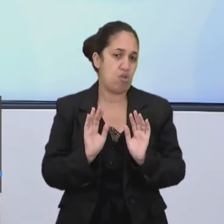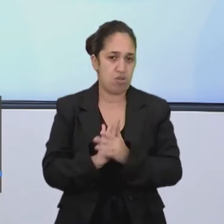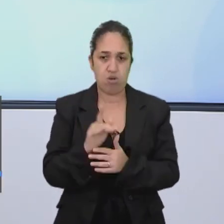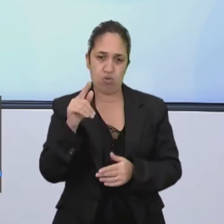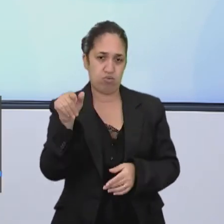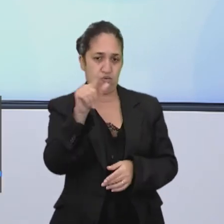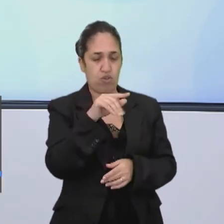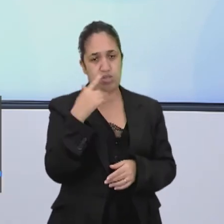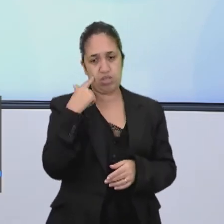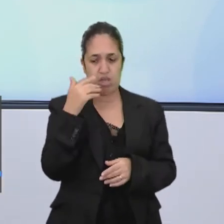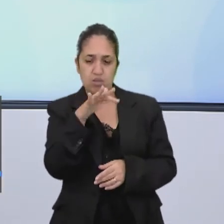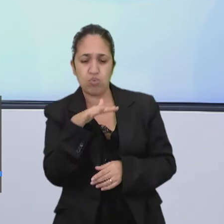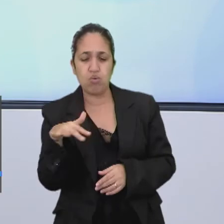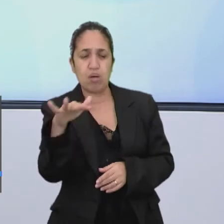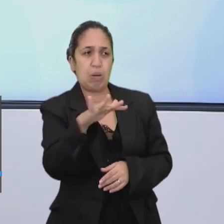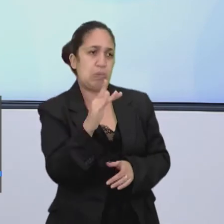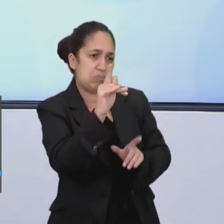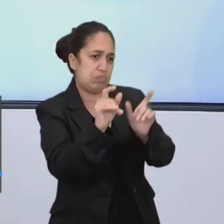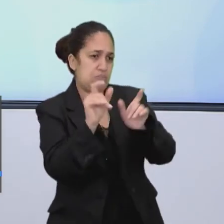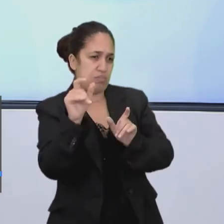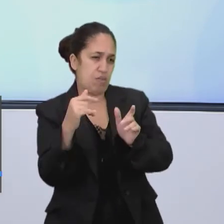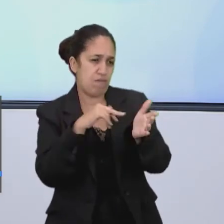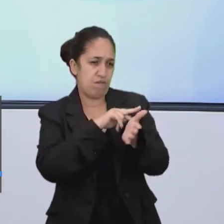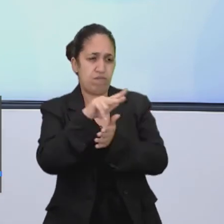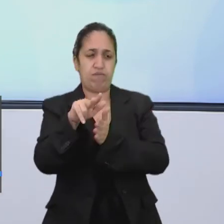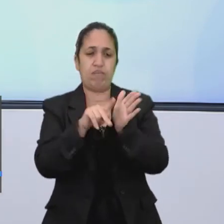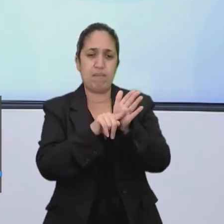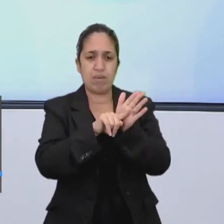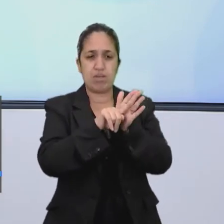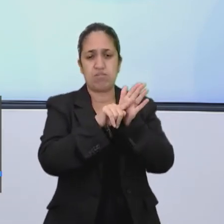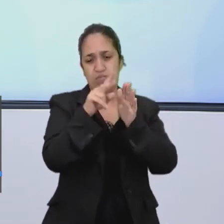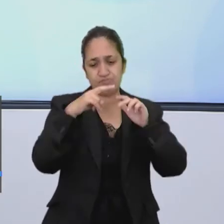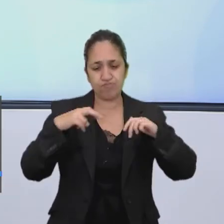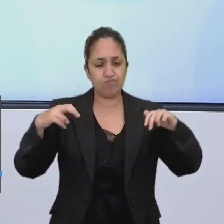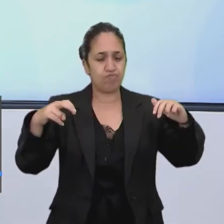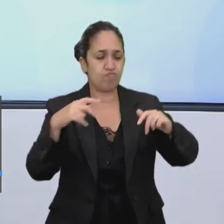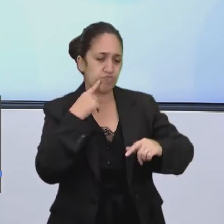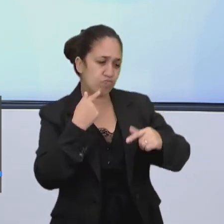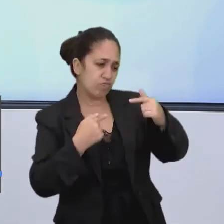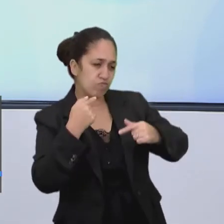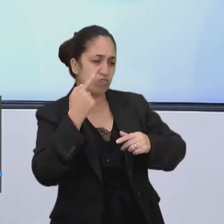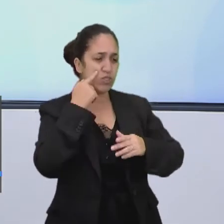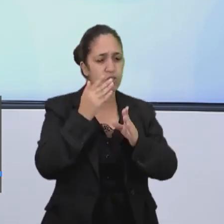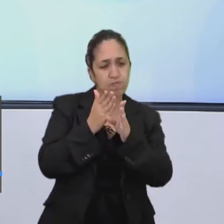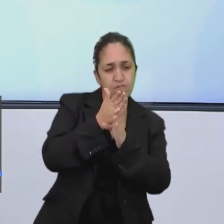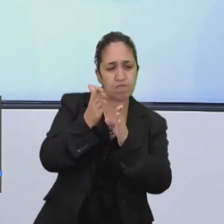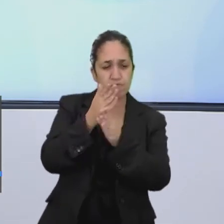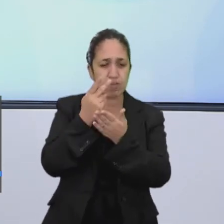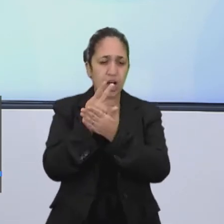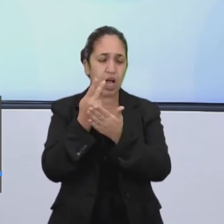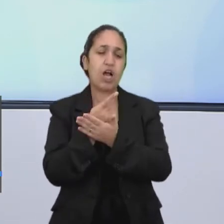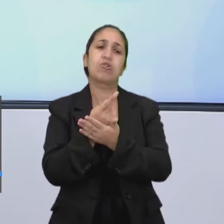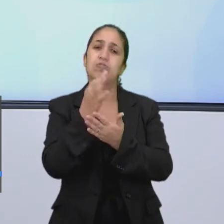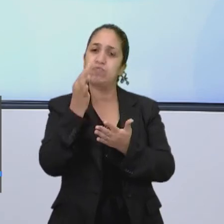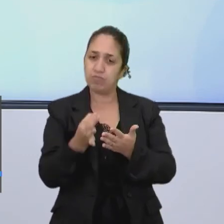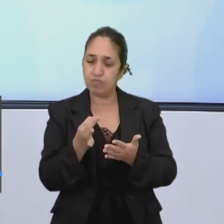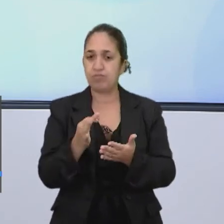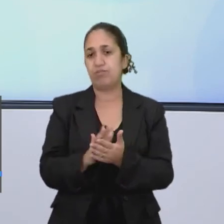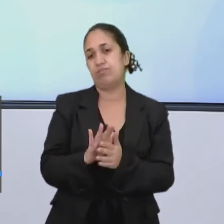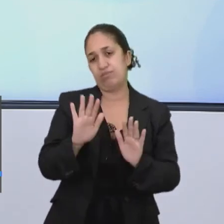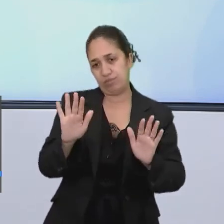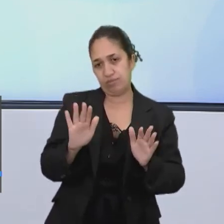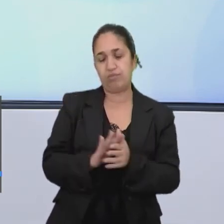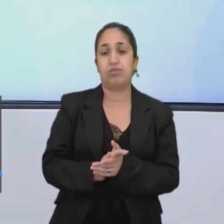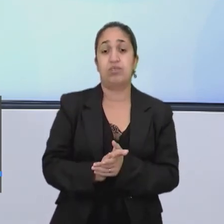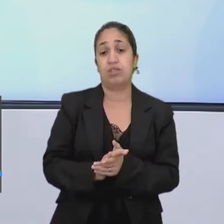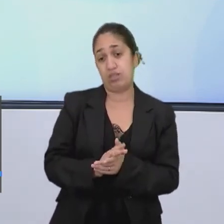tiver num ambiente aí de pessoas, né, de pesquisadores, eles vão sentar e queremos uma margem de erro e tal. Mas normalmente é isso, tá?